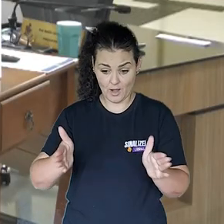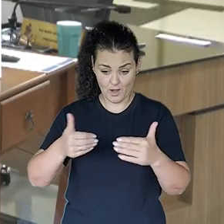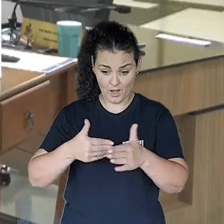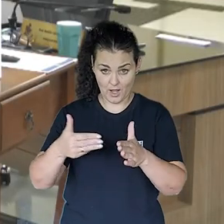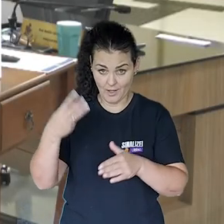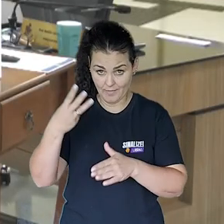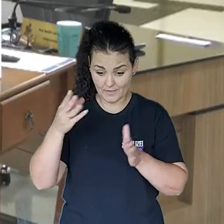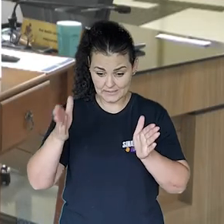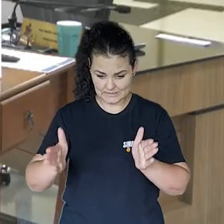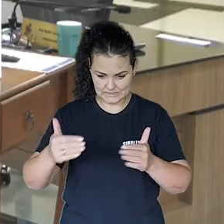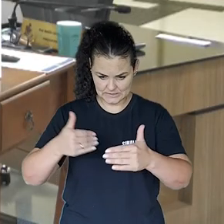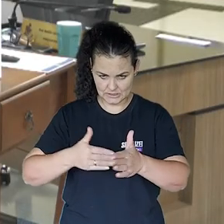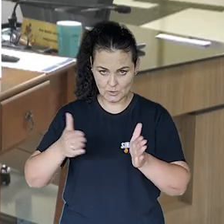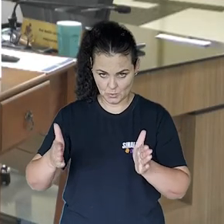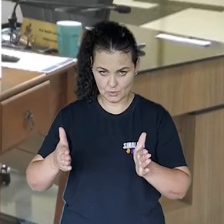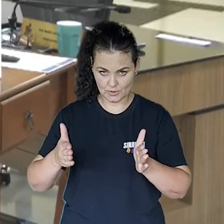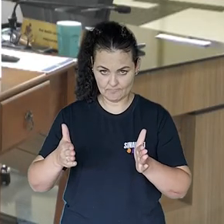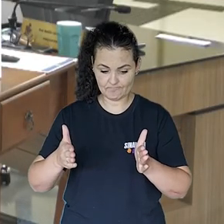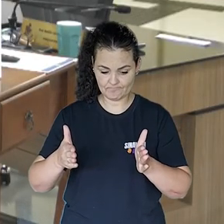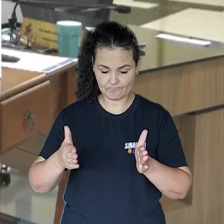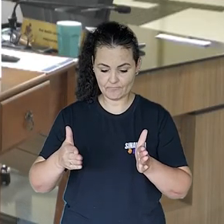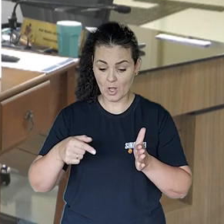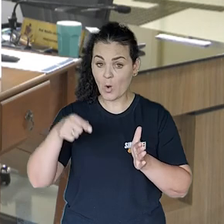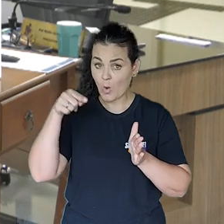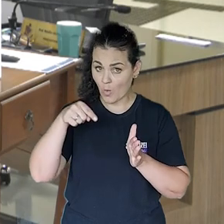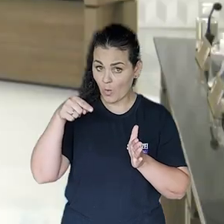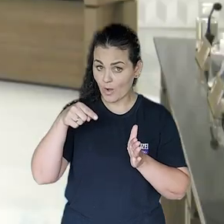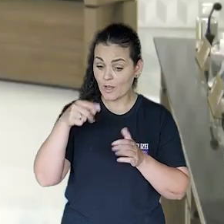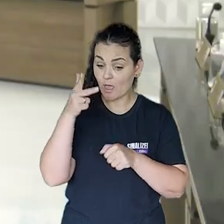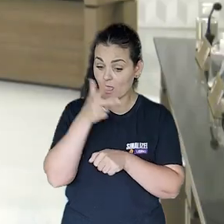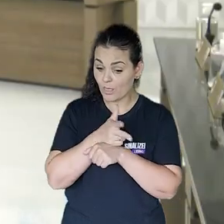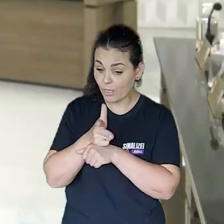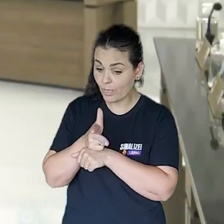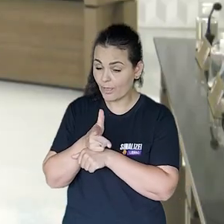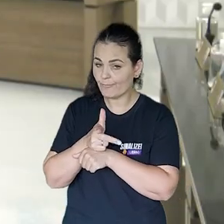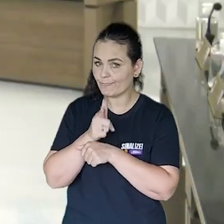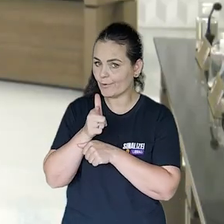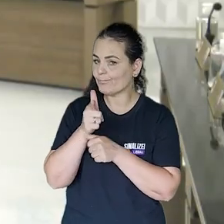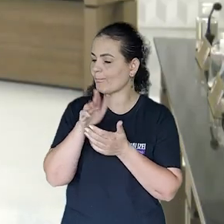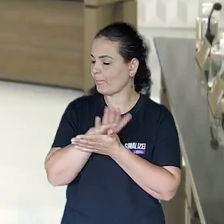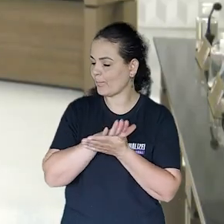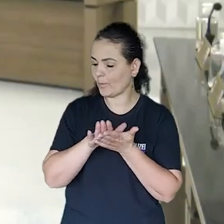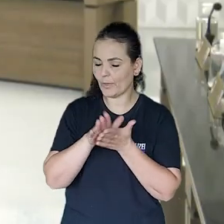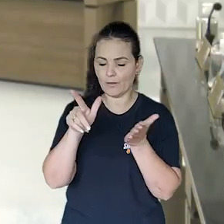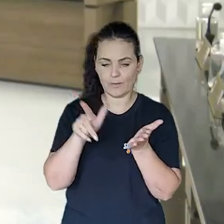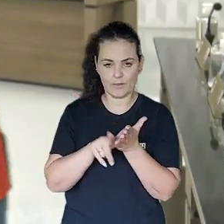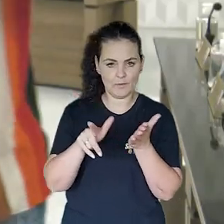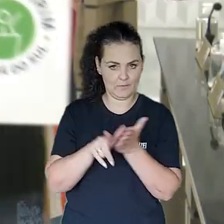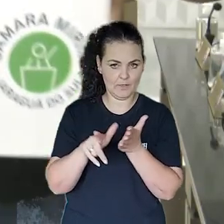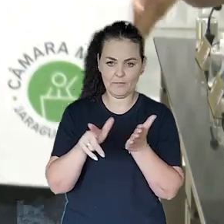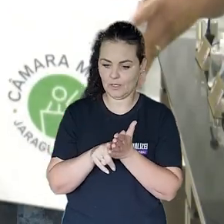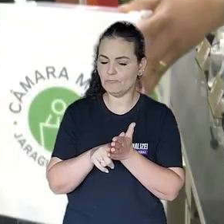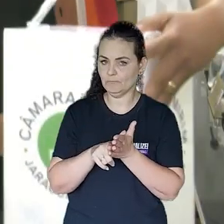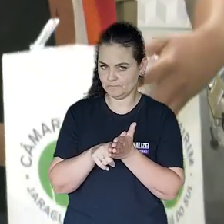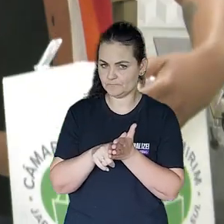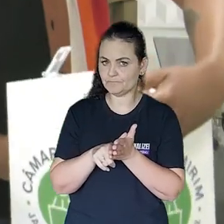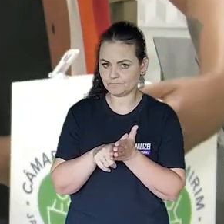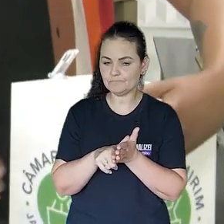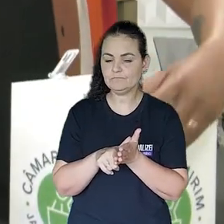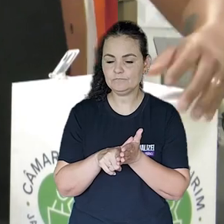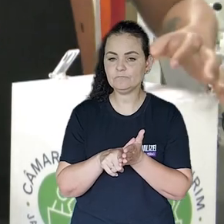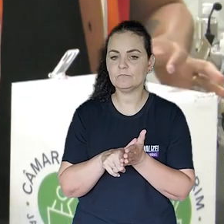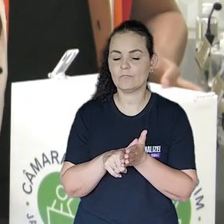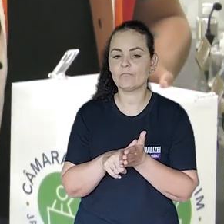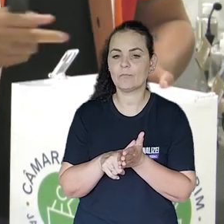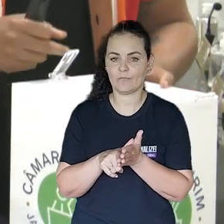Isso mesmo. Então, mais uma urna vazia, é a nossa terceira urna em utilização, certo? Então, daí nós vamos tirar os